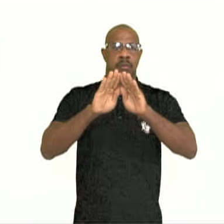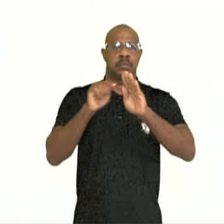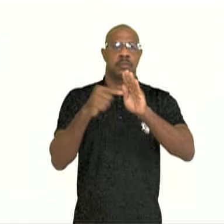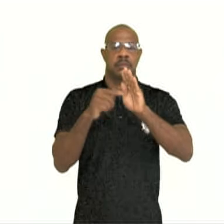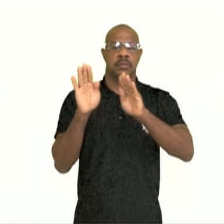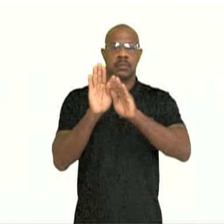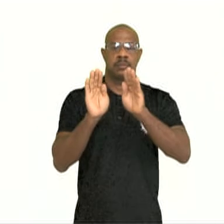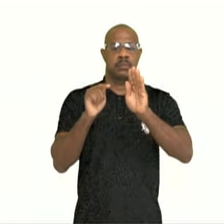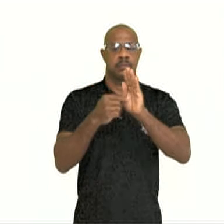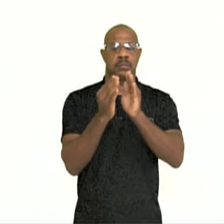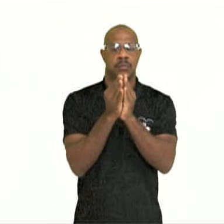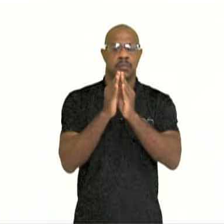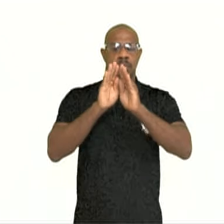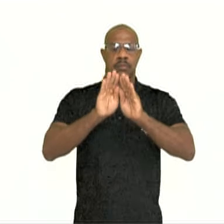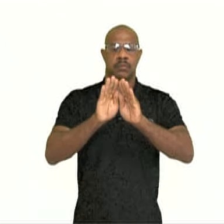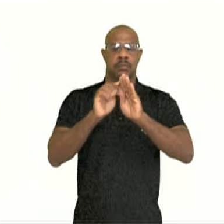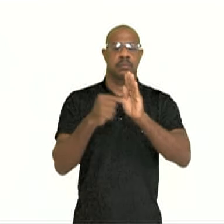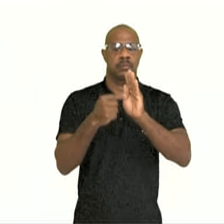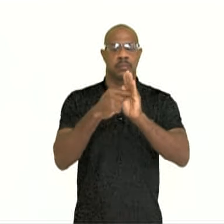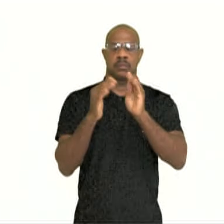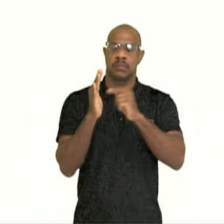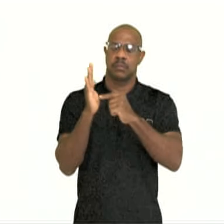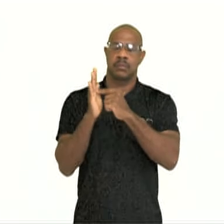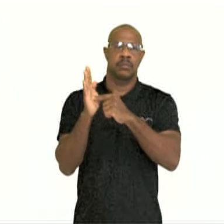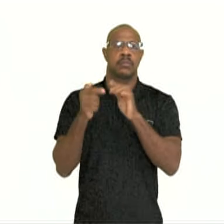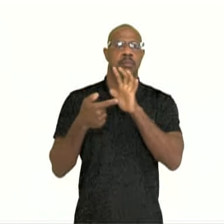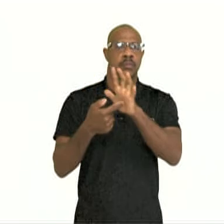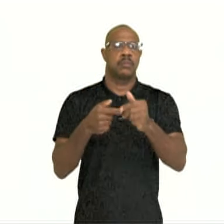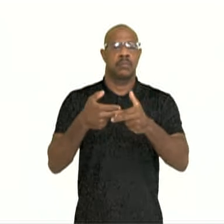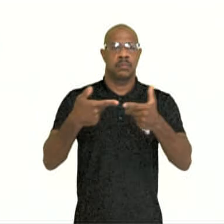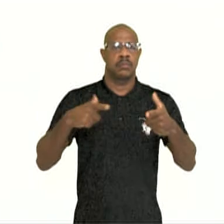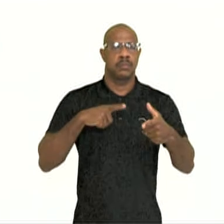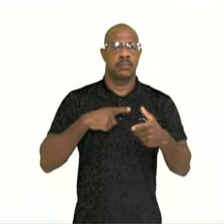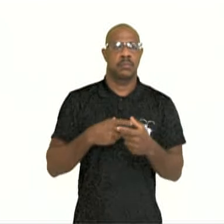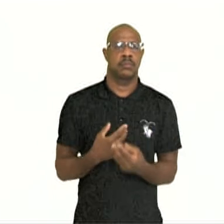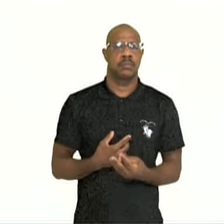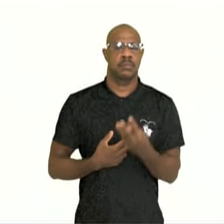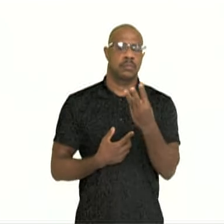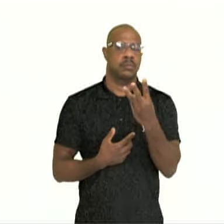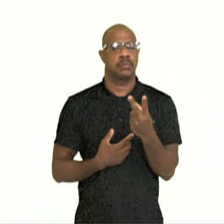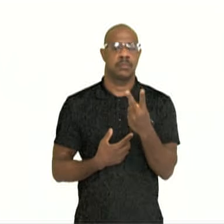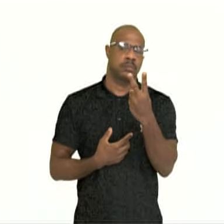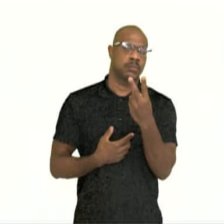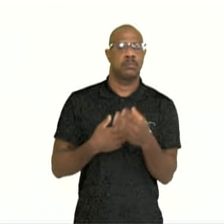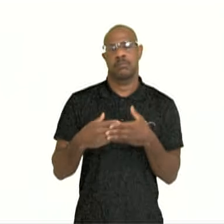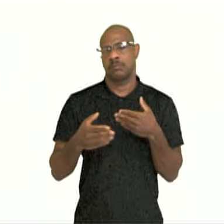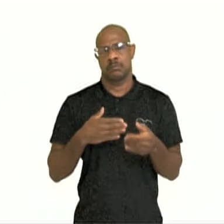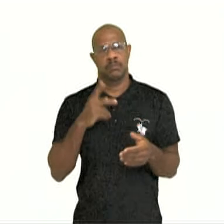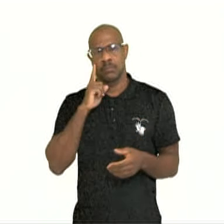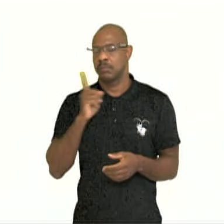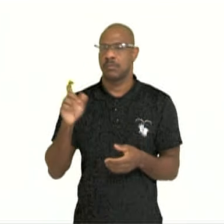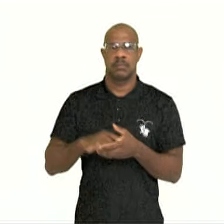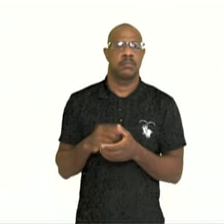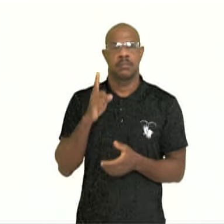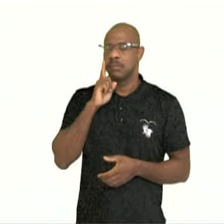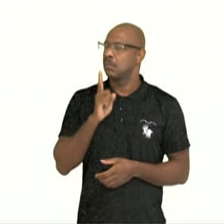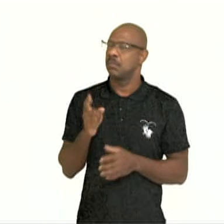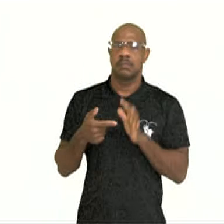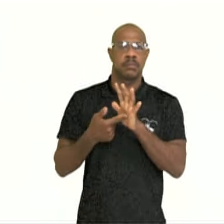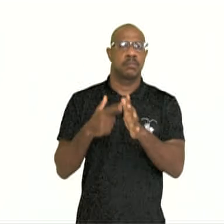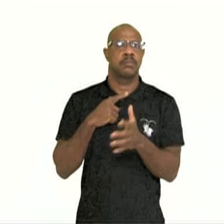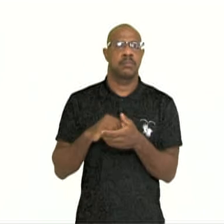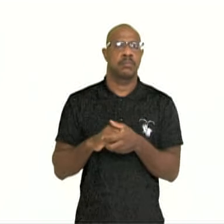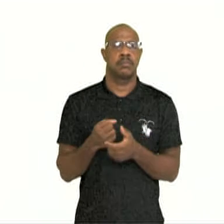flores, elas apresentam seus elementos em dímeras, 4 tetrâmeras ou pentâmeras. Então aqui, como vocês podem ver,